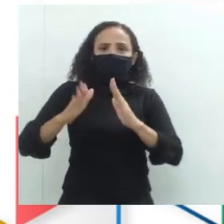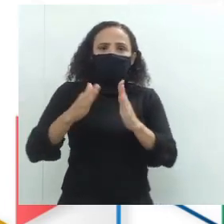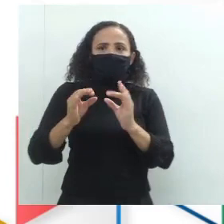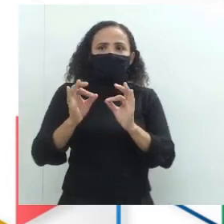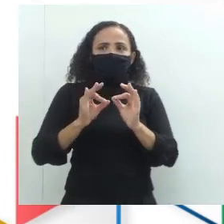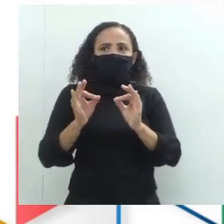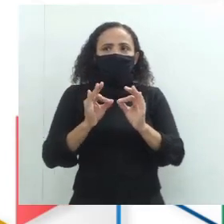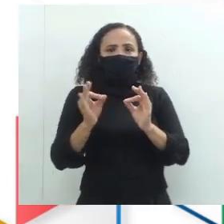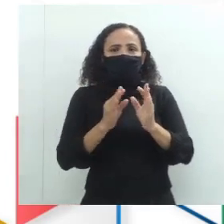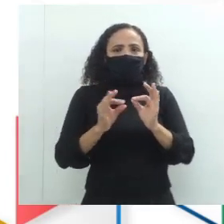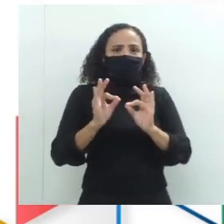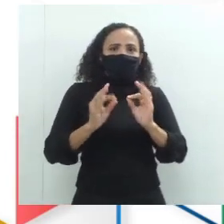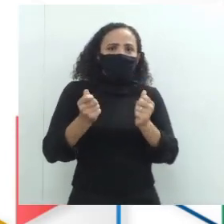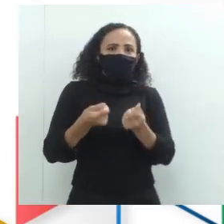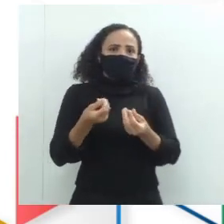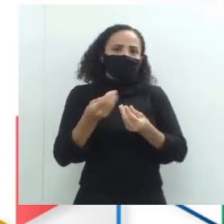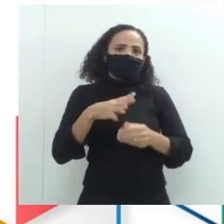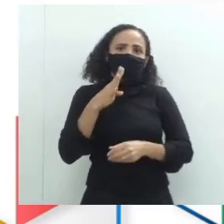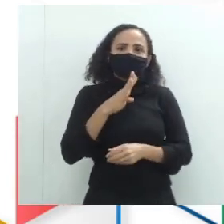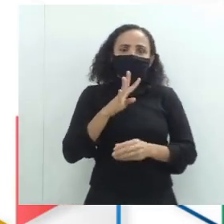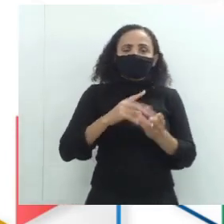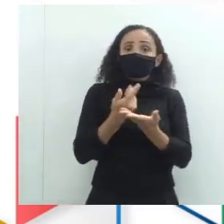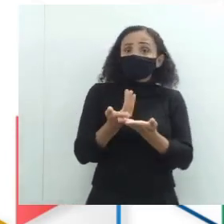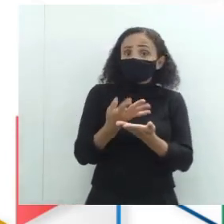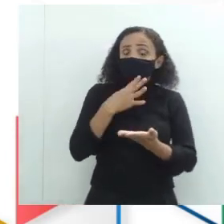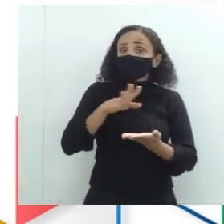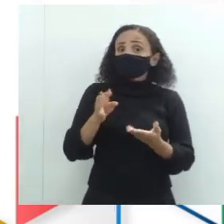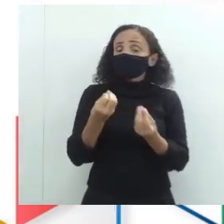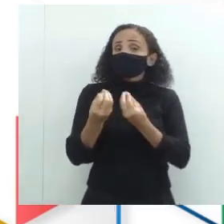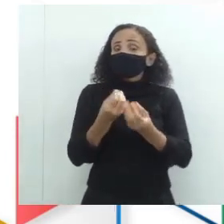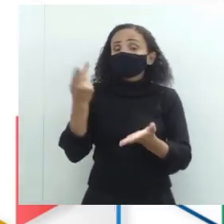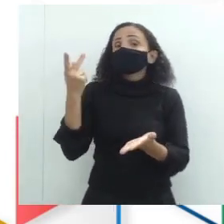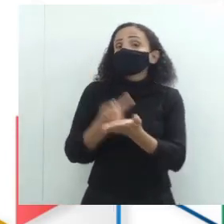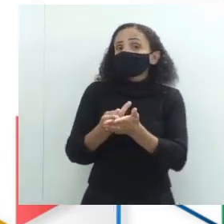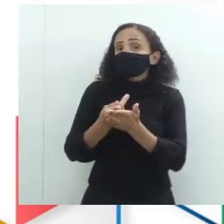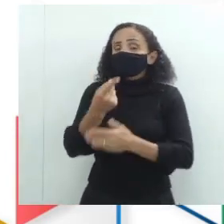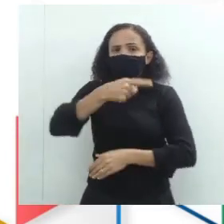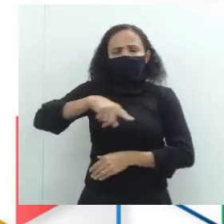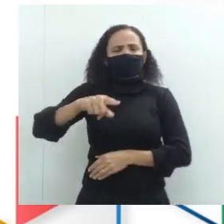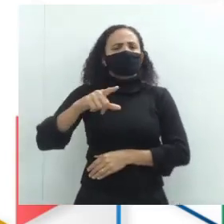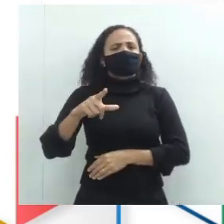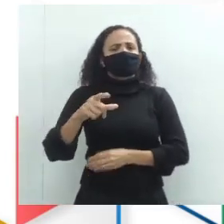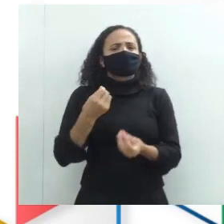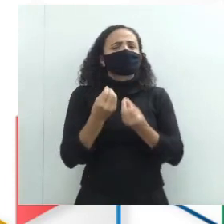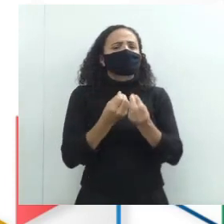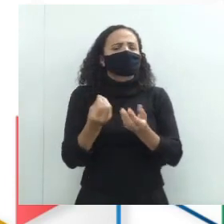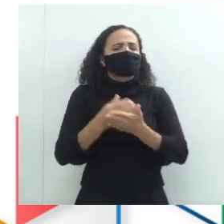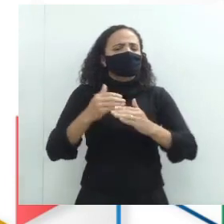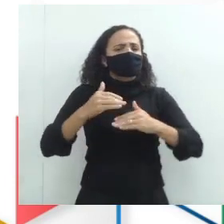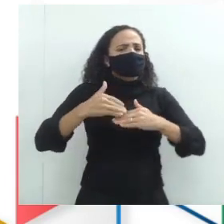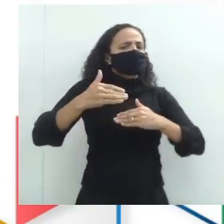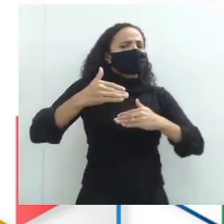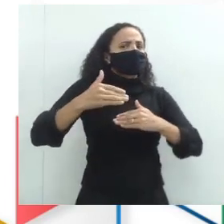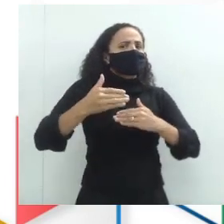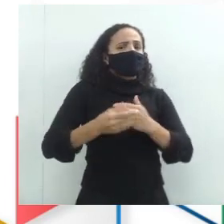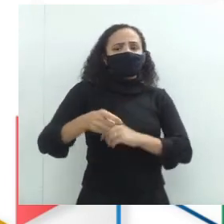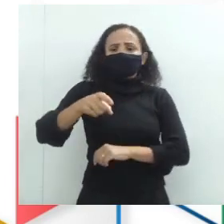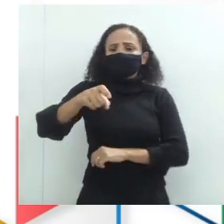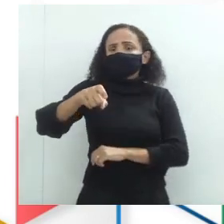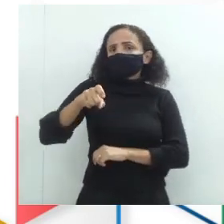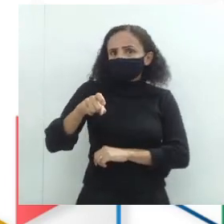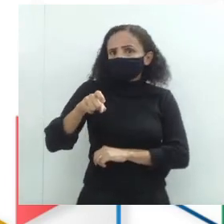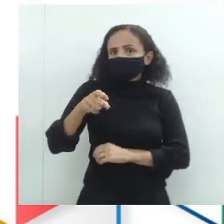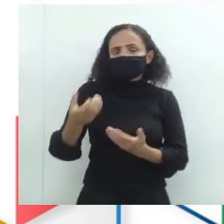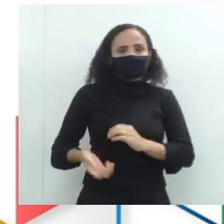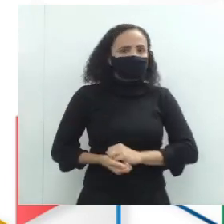álgebra, de valor desconhecido, sabe? Essa ideia, ele está mais próximo com x,